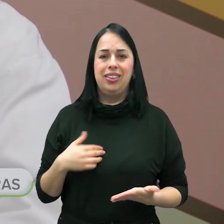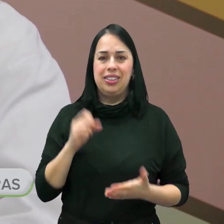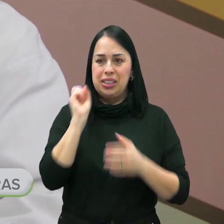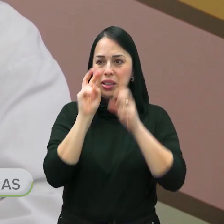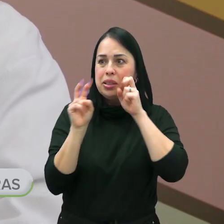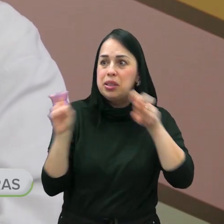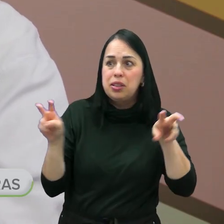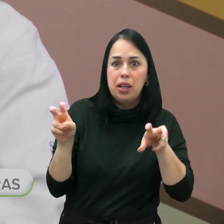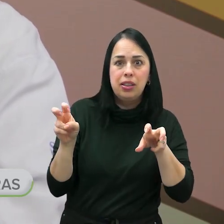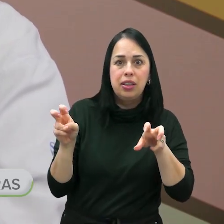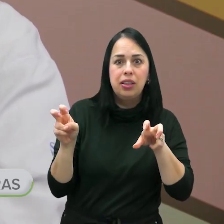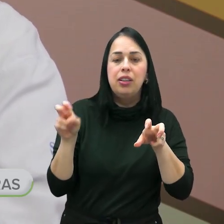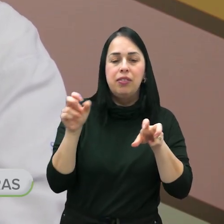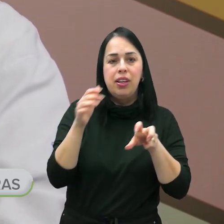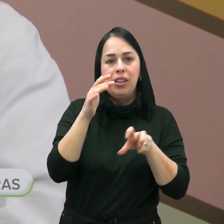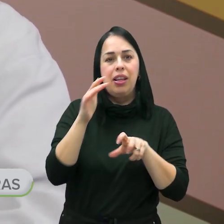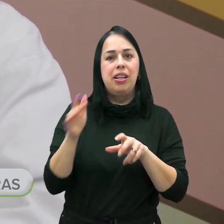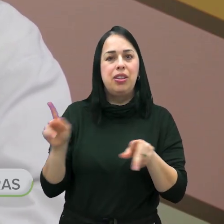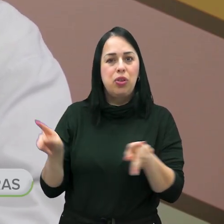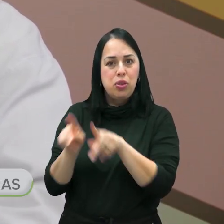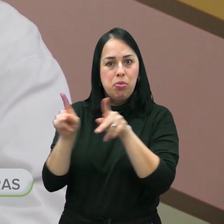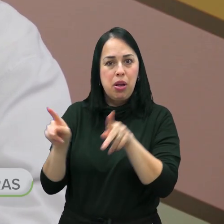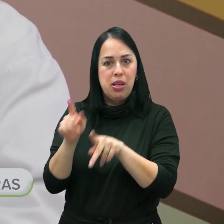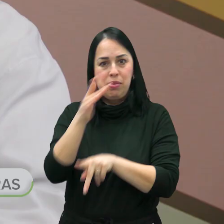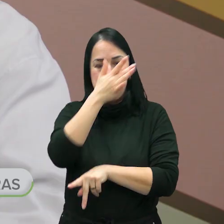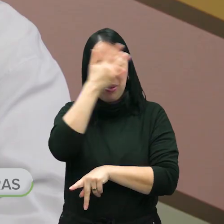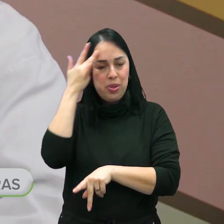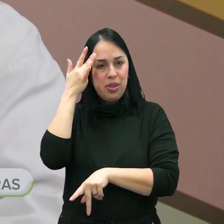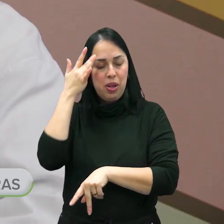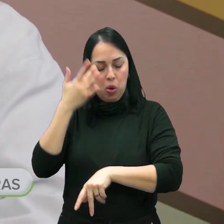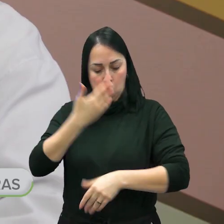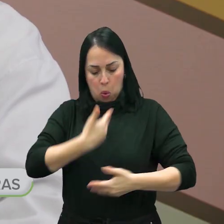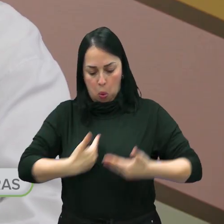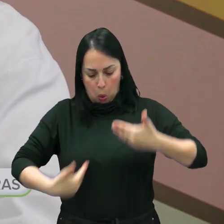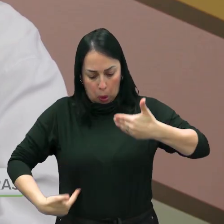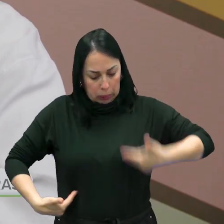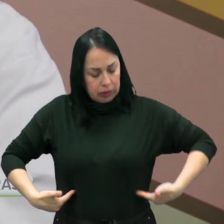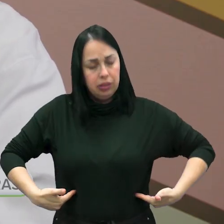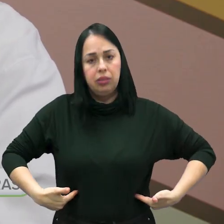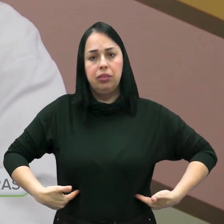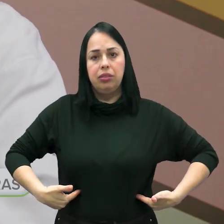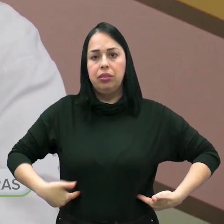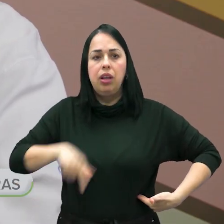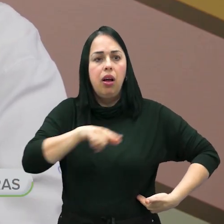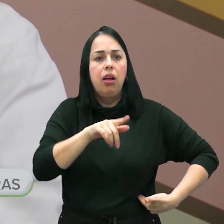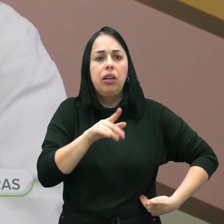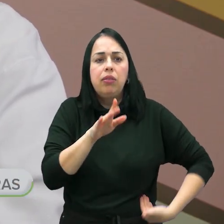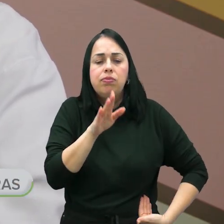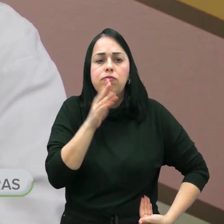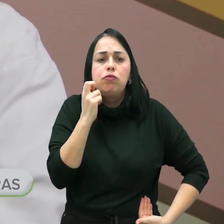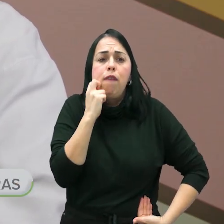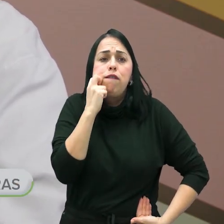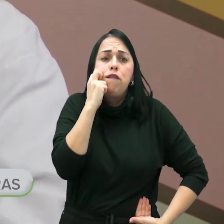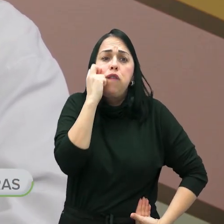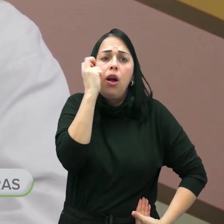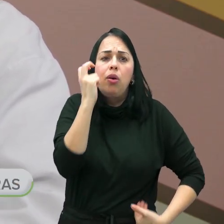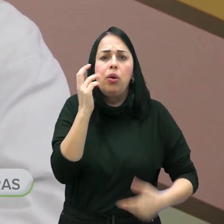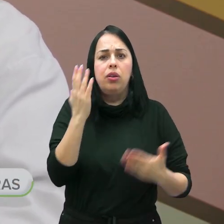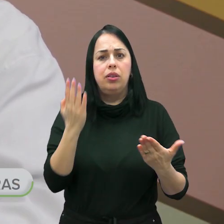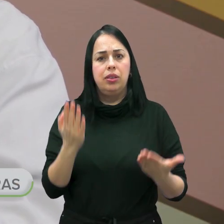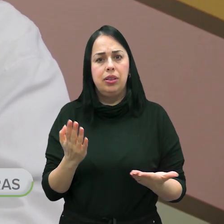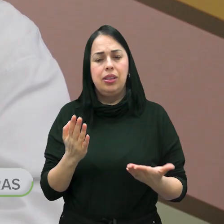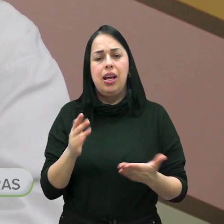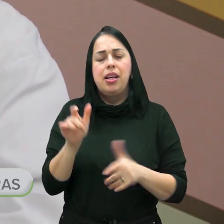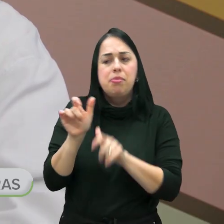nos shoppings, nas ruas, as pessoas com essas cicatrizes andando, porque elas ficam realmente muito retraídas.